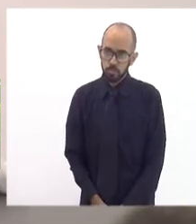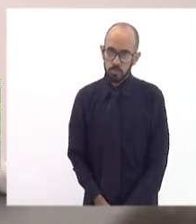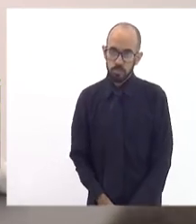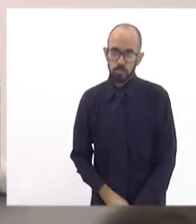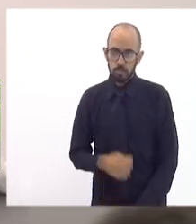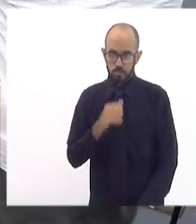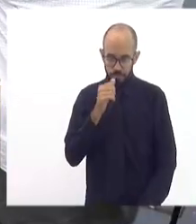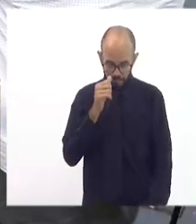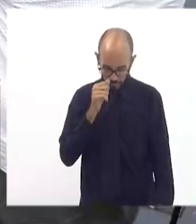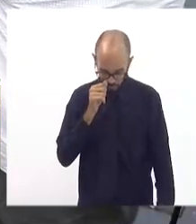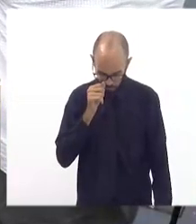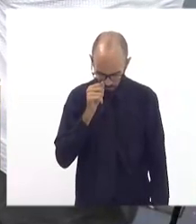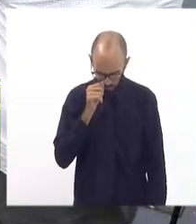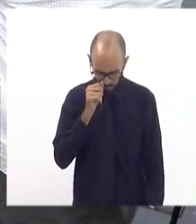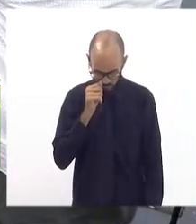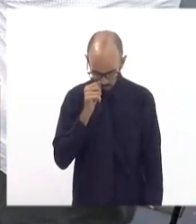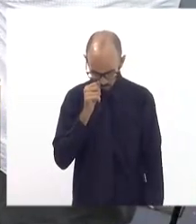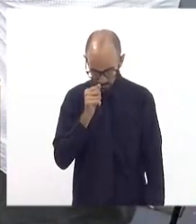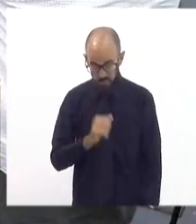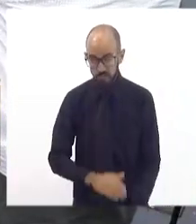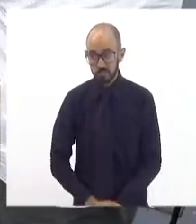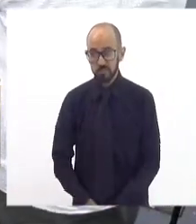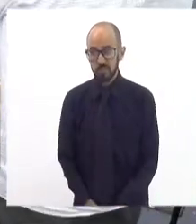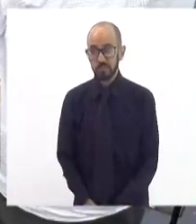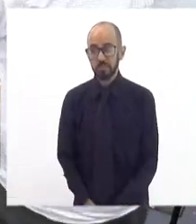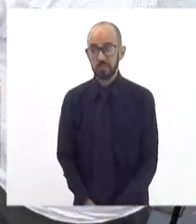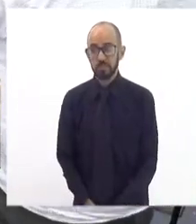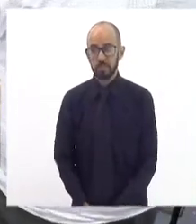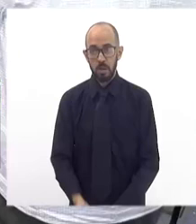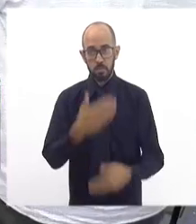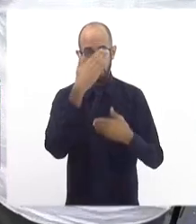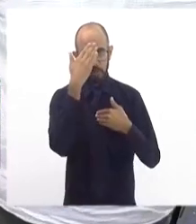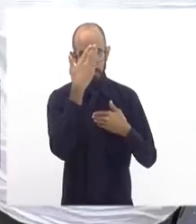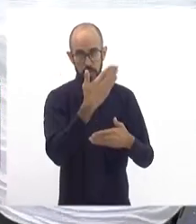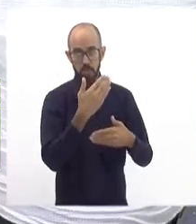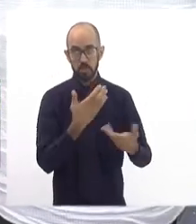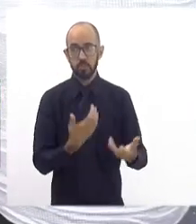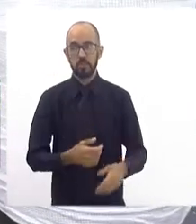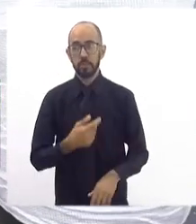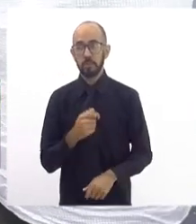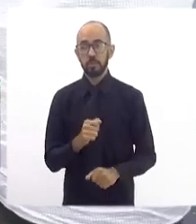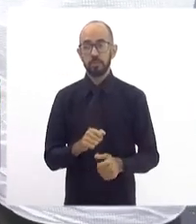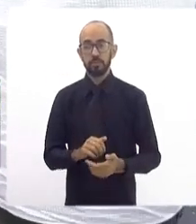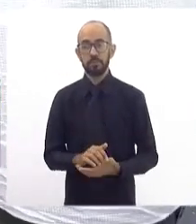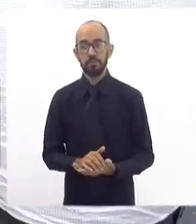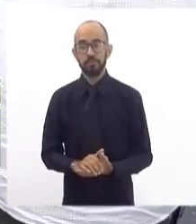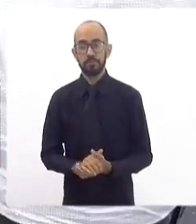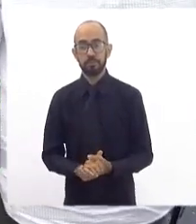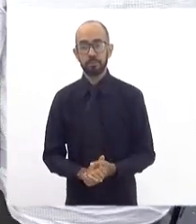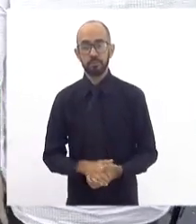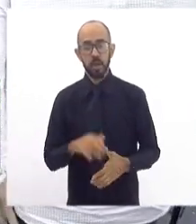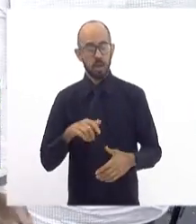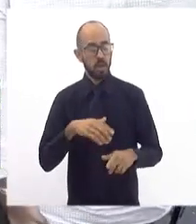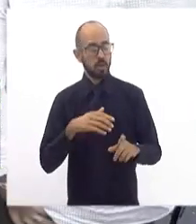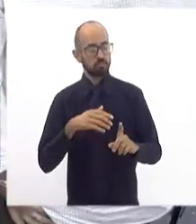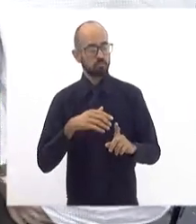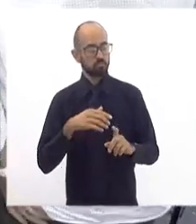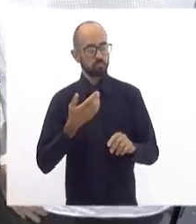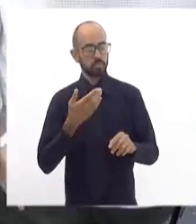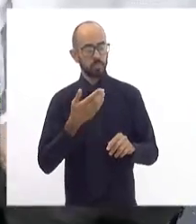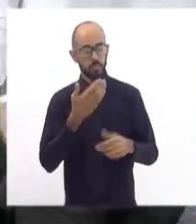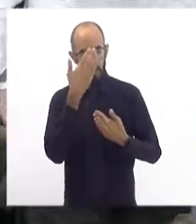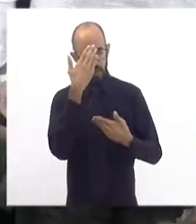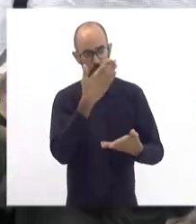a é aquele agradecer a fala do Luiz Souza